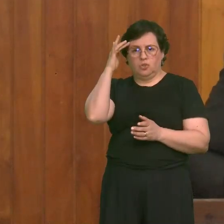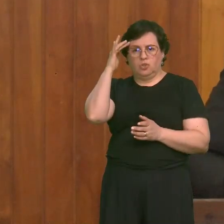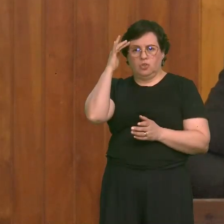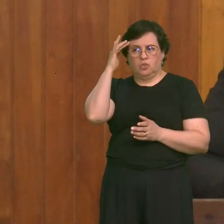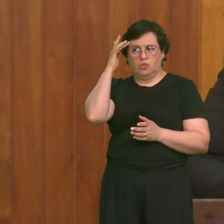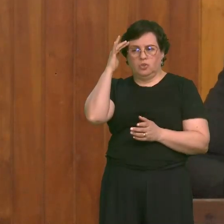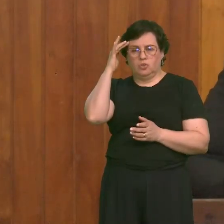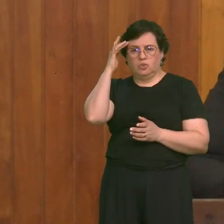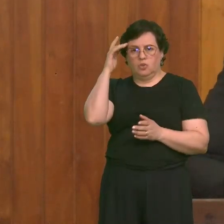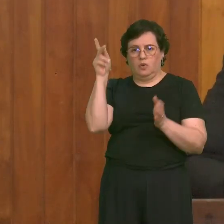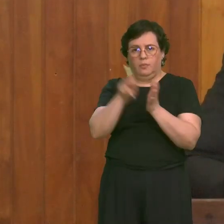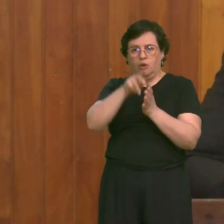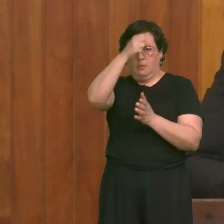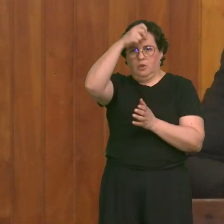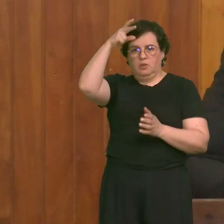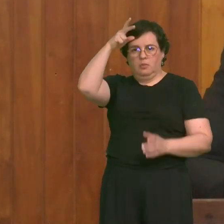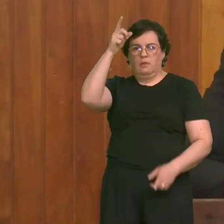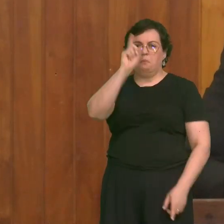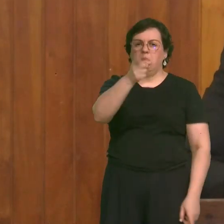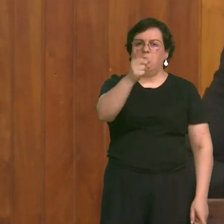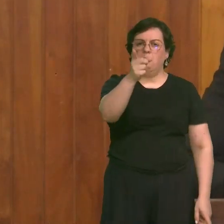vereador a mulher aqui ameaçando